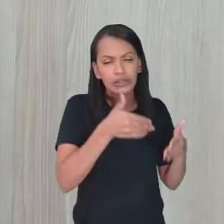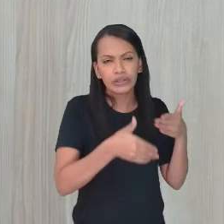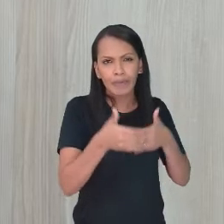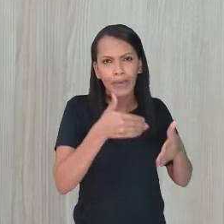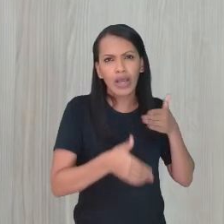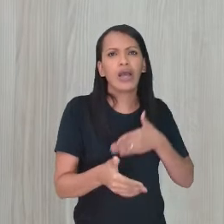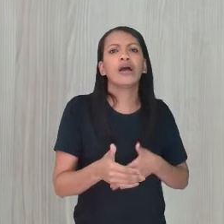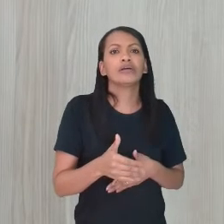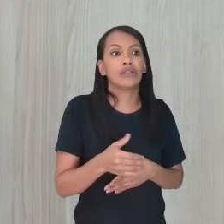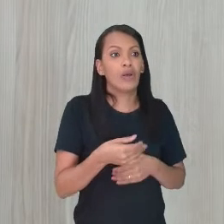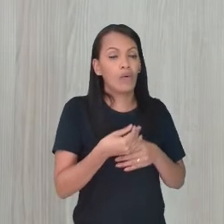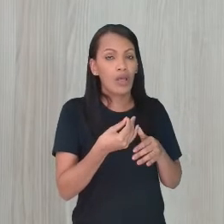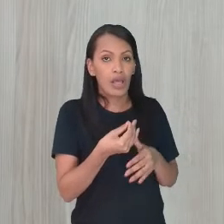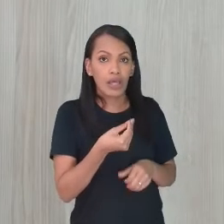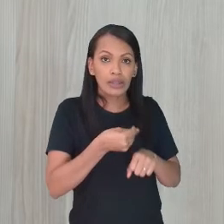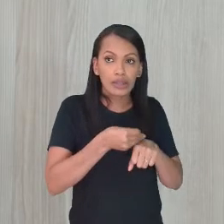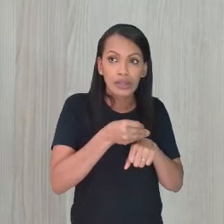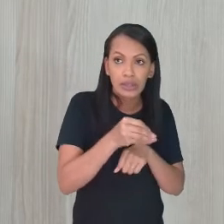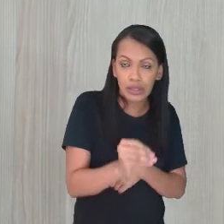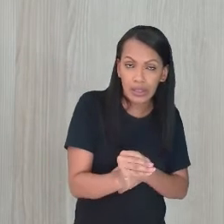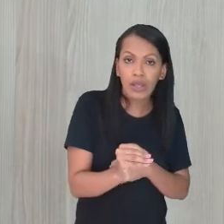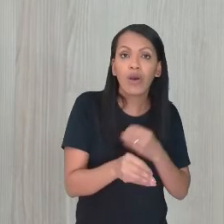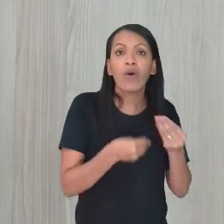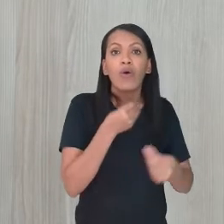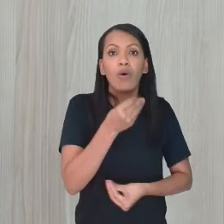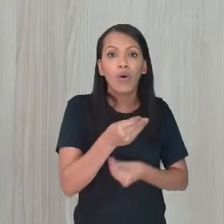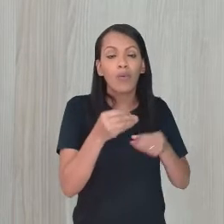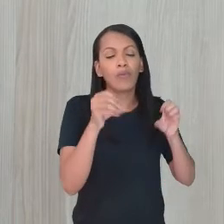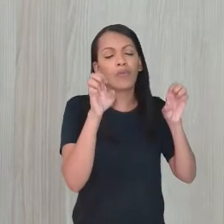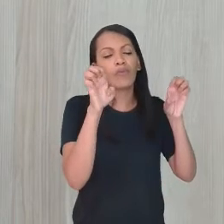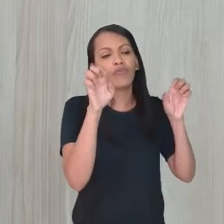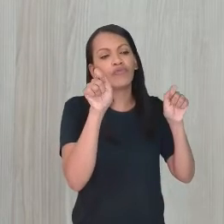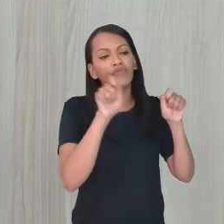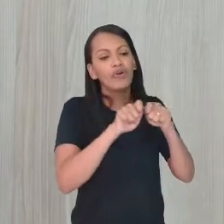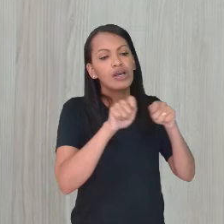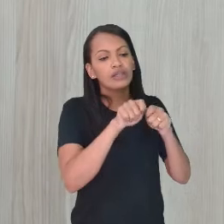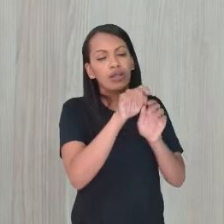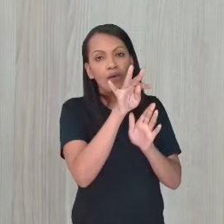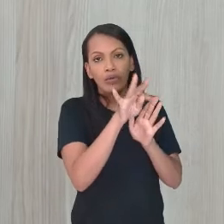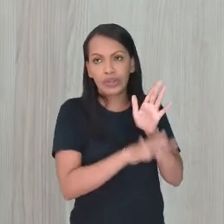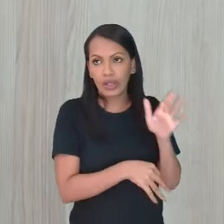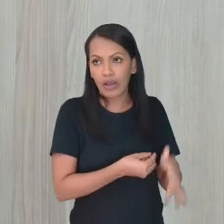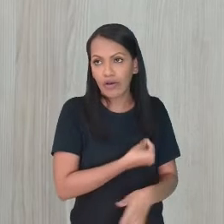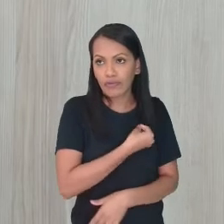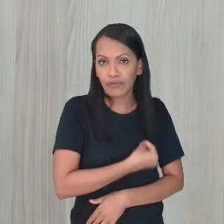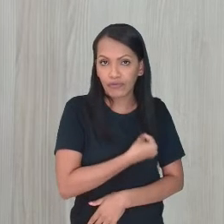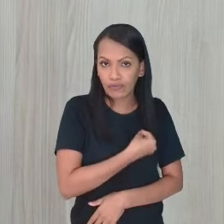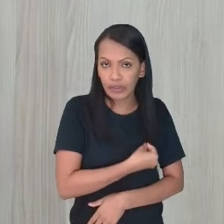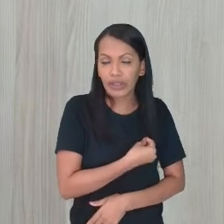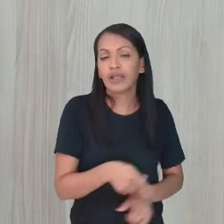das nossas dicas de construção de texto, é muito importante para a nossa vida diária,